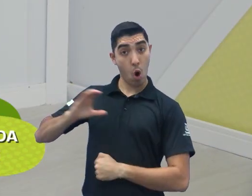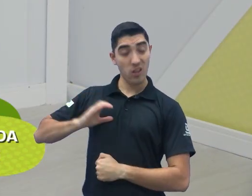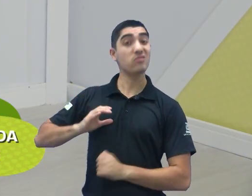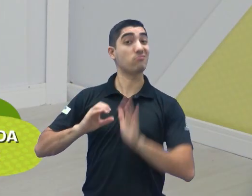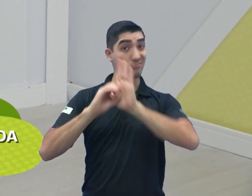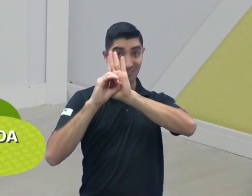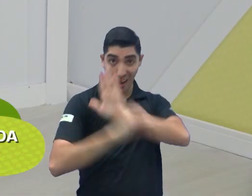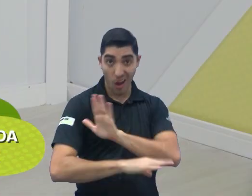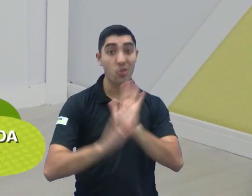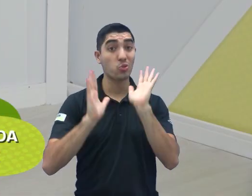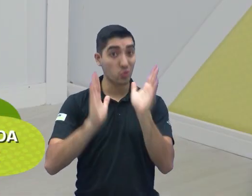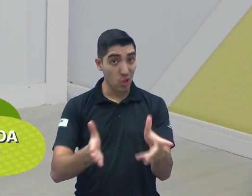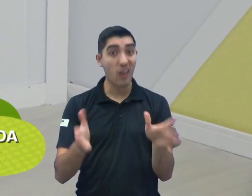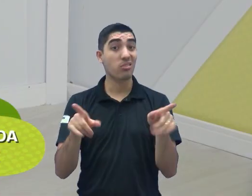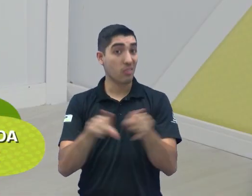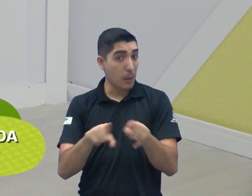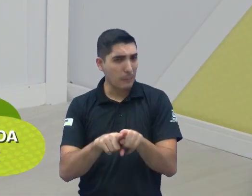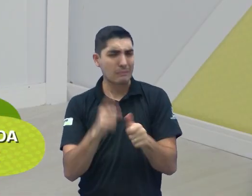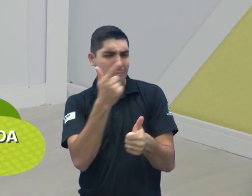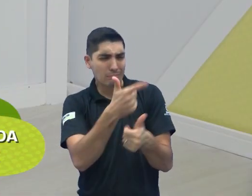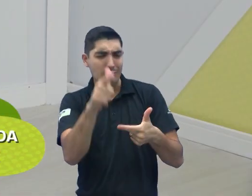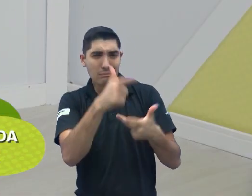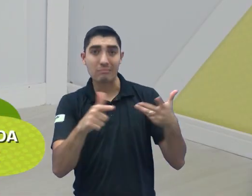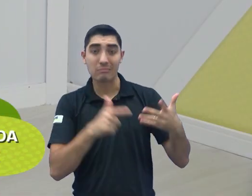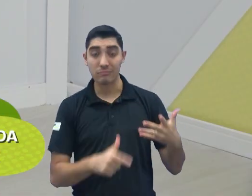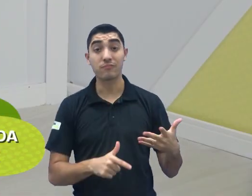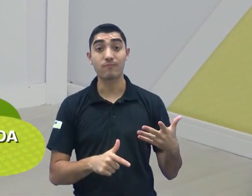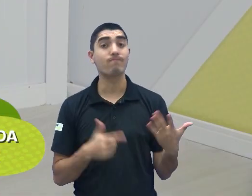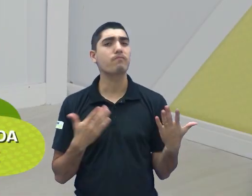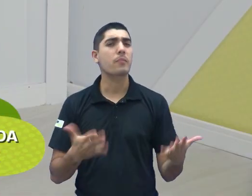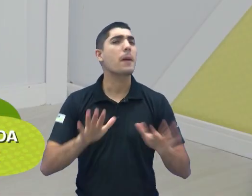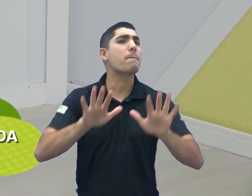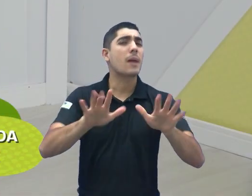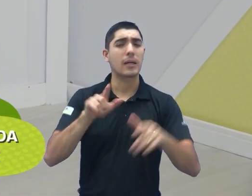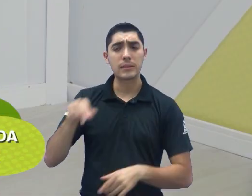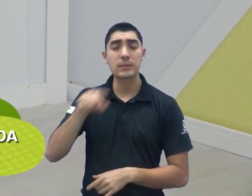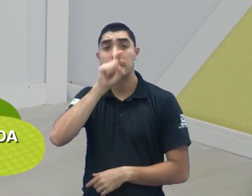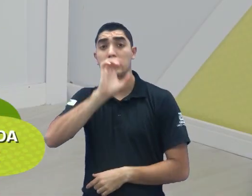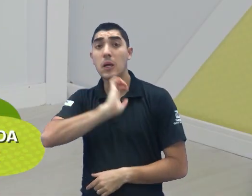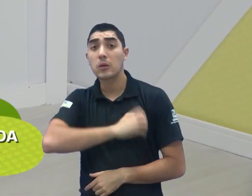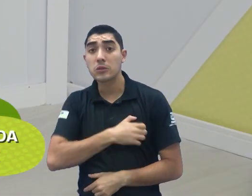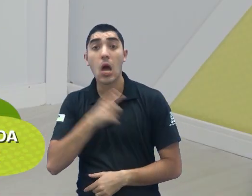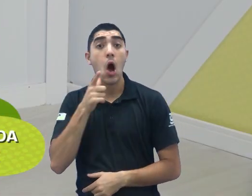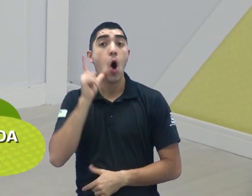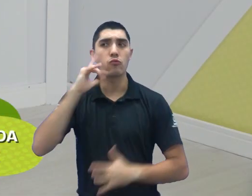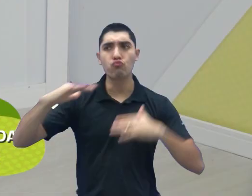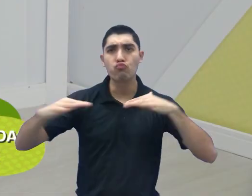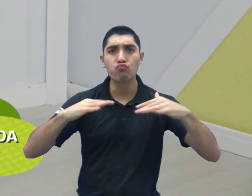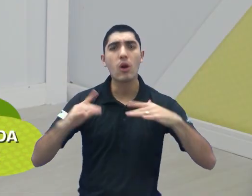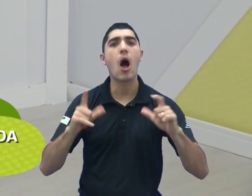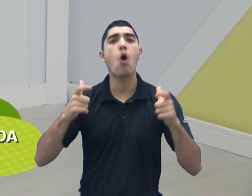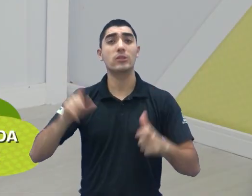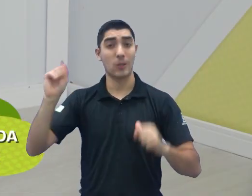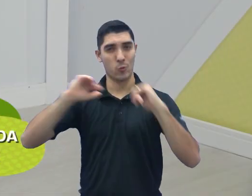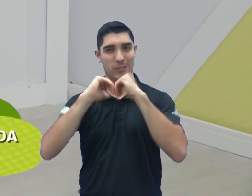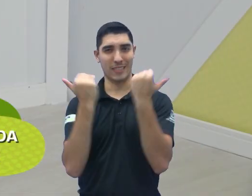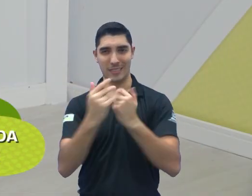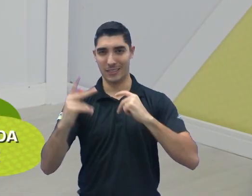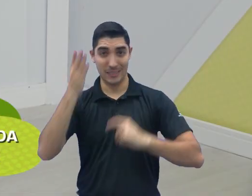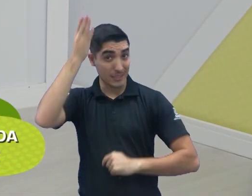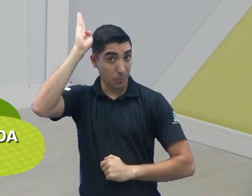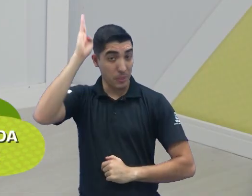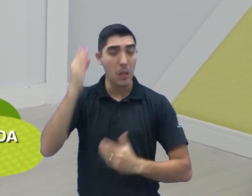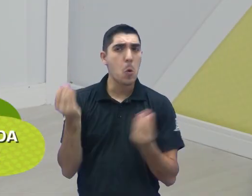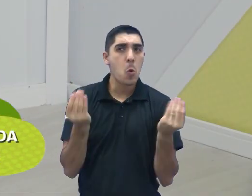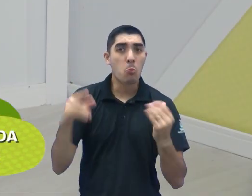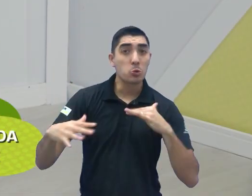aí na segunda fase para o Guarani. E o que será que aconteceu ontem lá no estádio Joaquinzão em Taubaté, hein? Você vai ver agora na reportagem